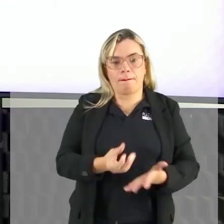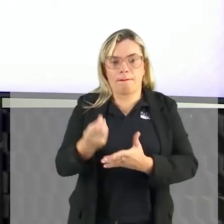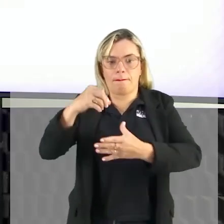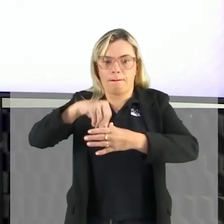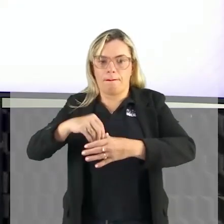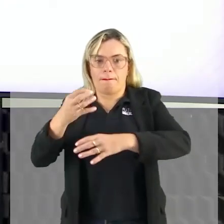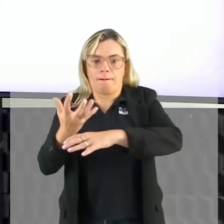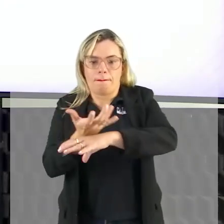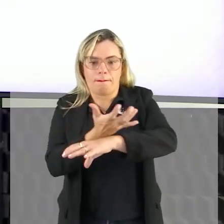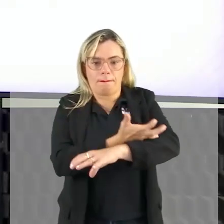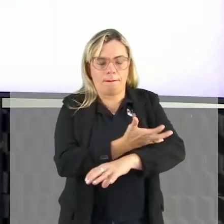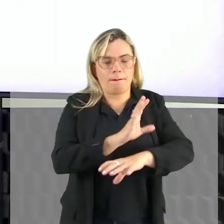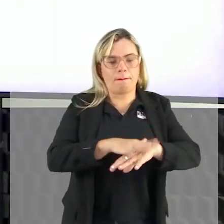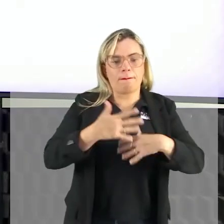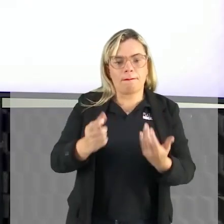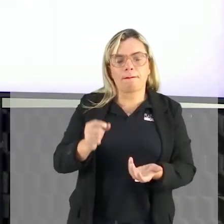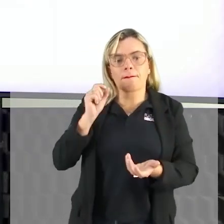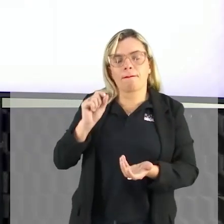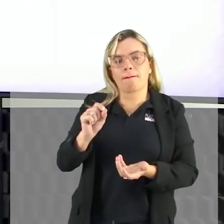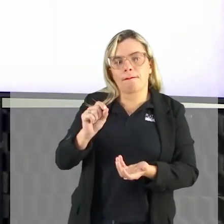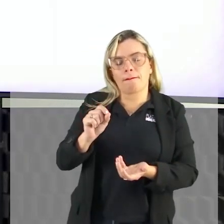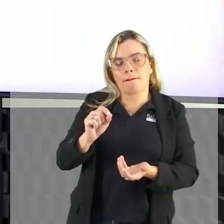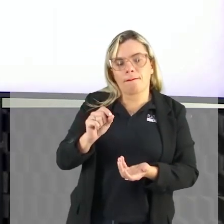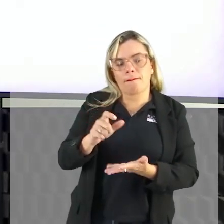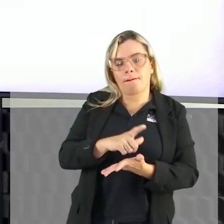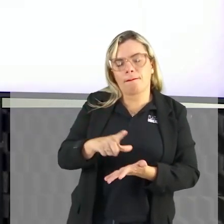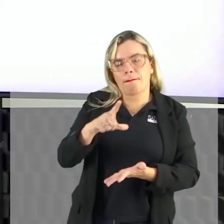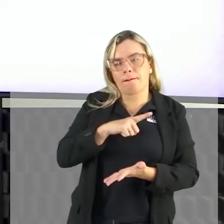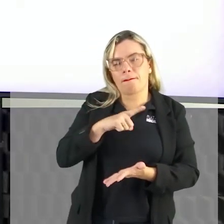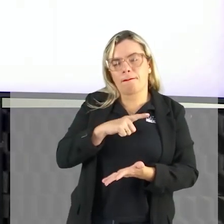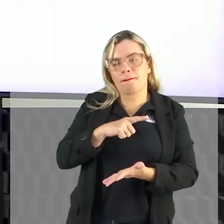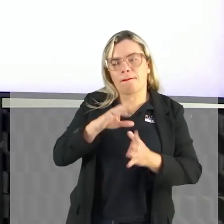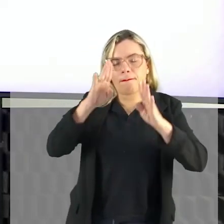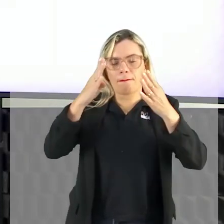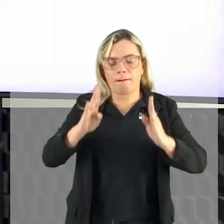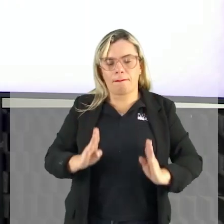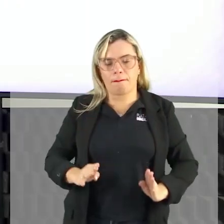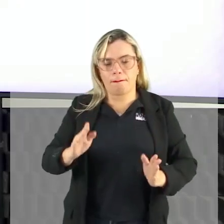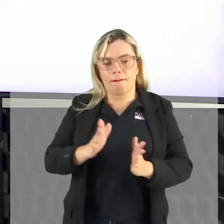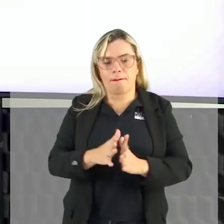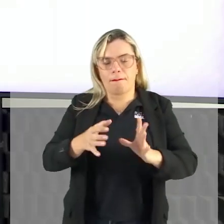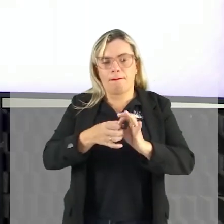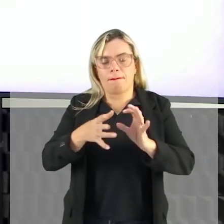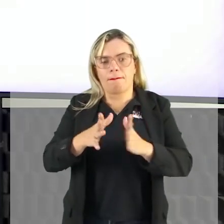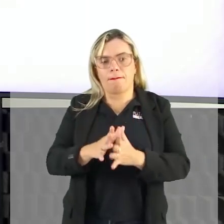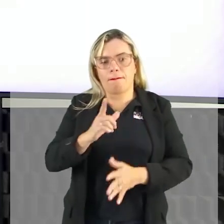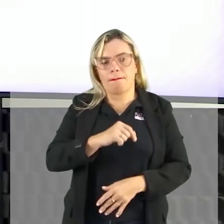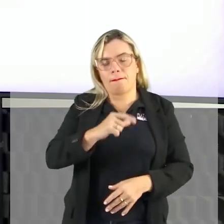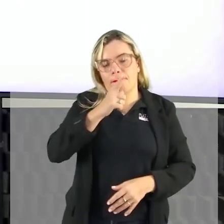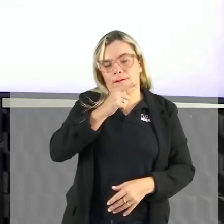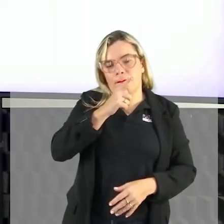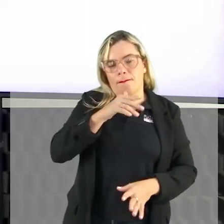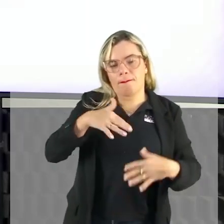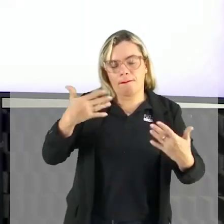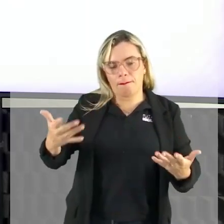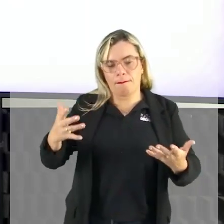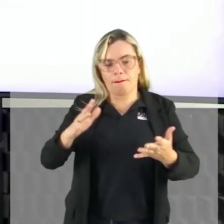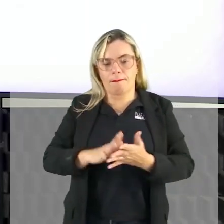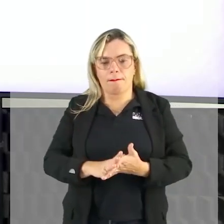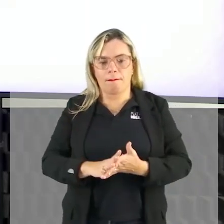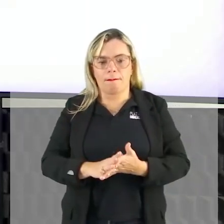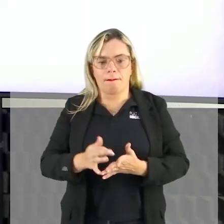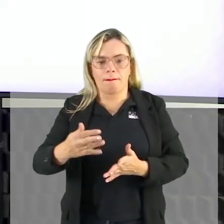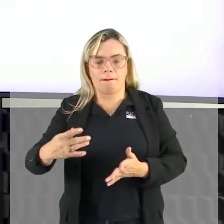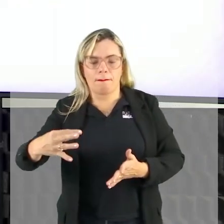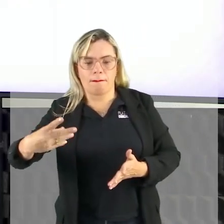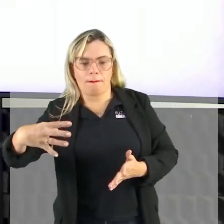acima? Veja bem, a gente tem que ver quem que trouxe essa independência relacionada à fecundação, né?